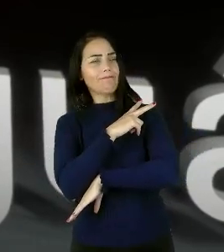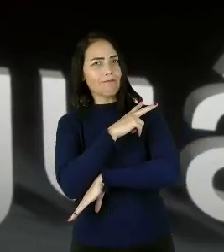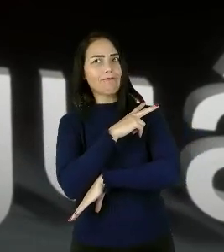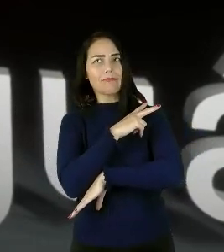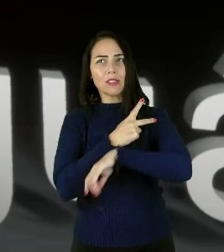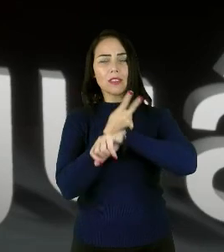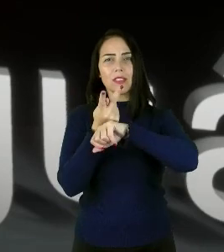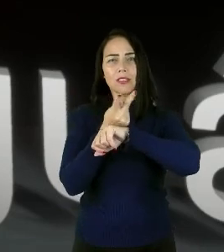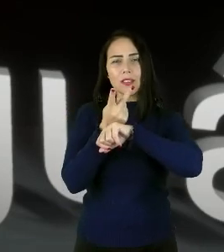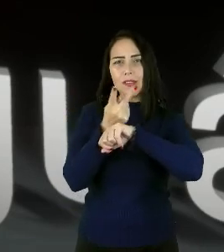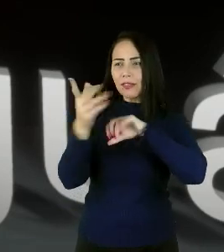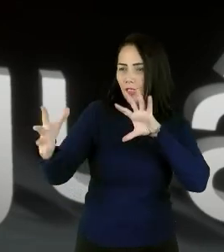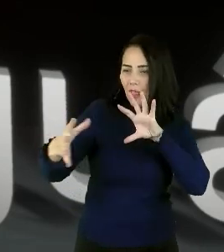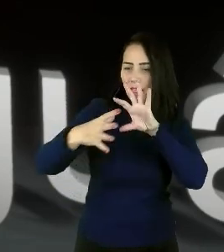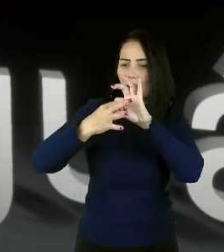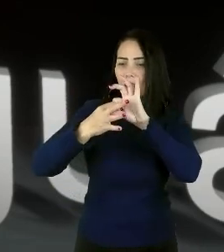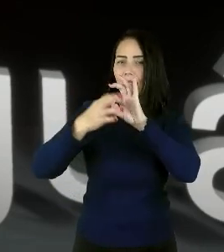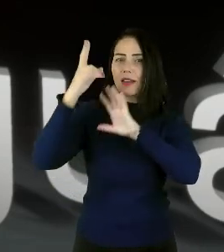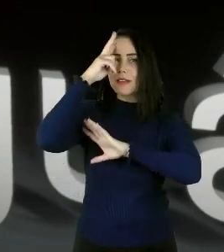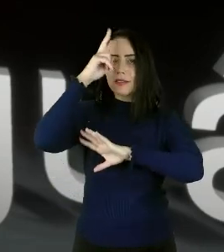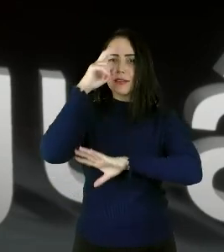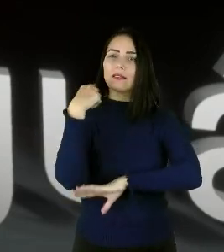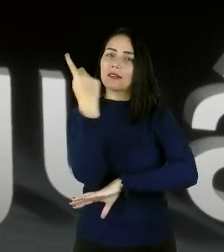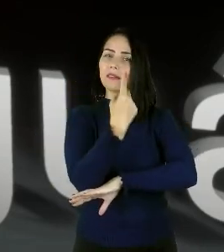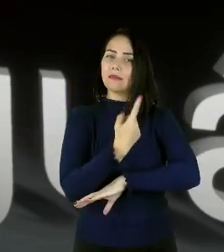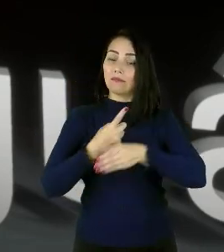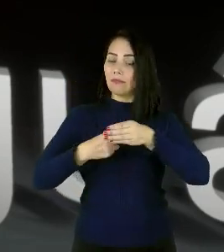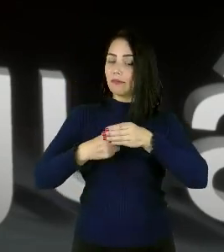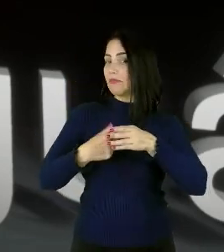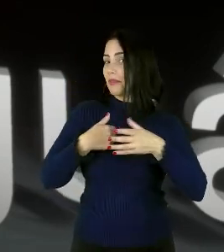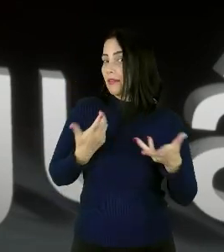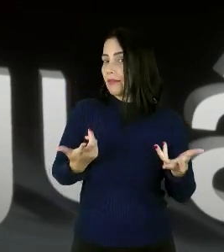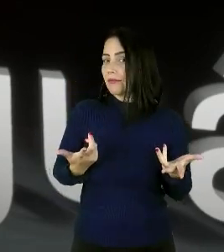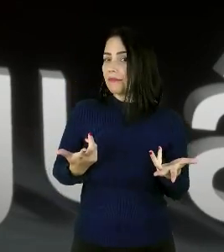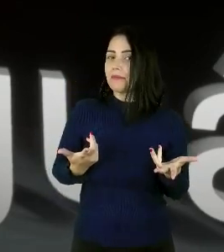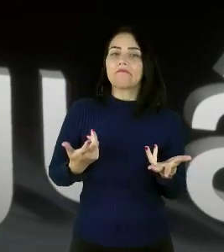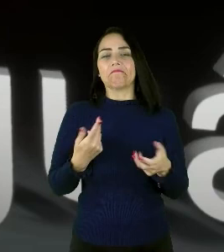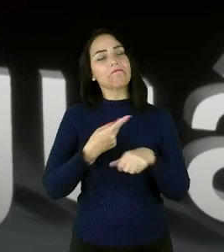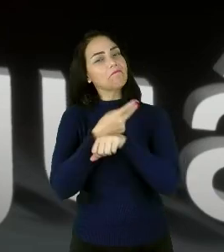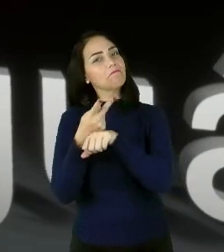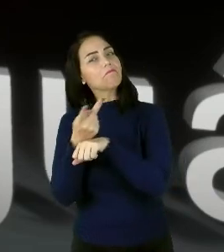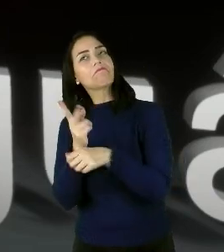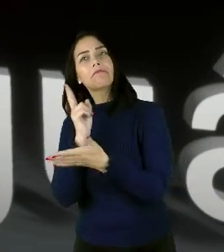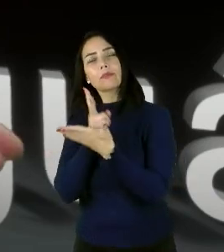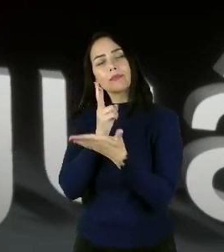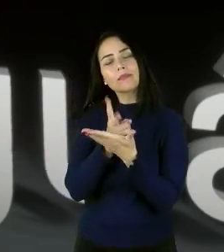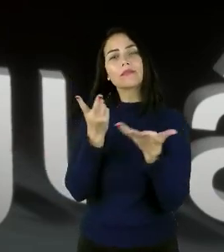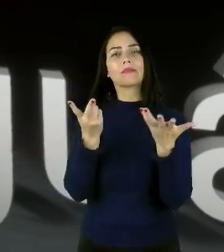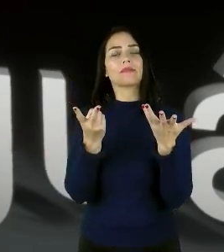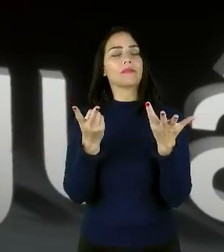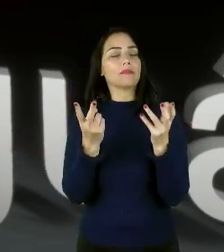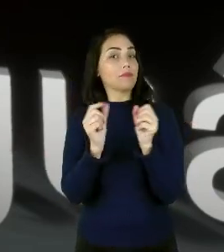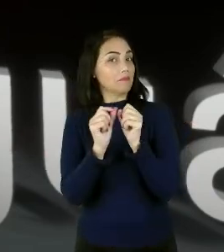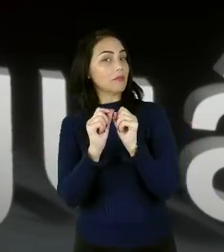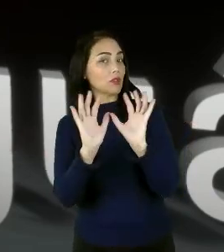procuremos integrá-la na história da nossa cidade é da minha parte eu vou procurar Continuar